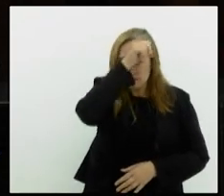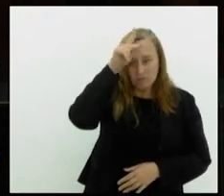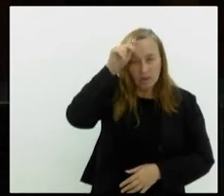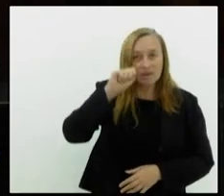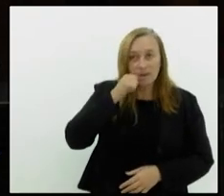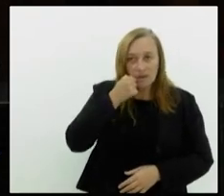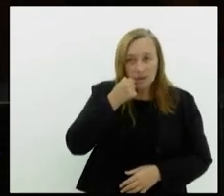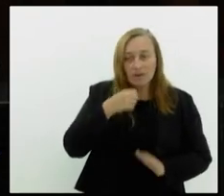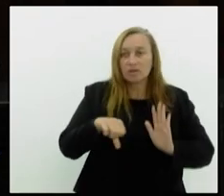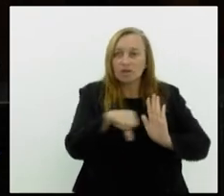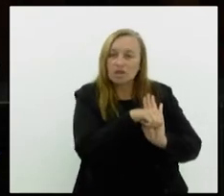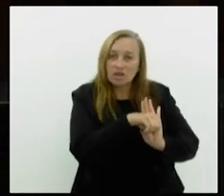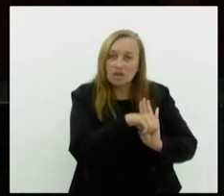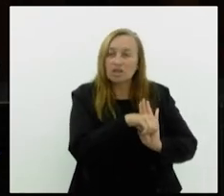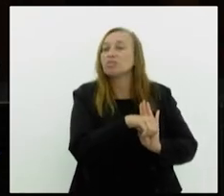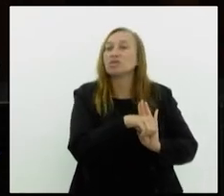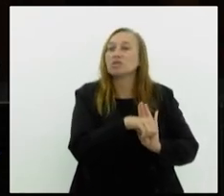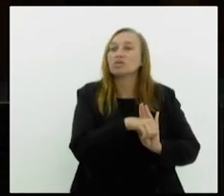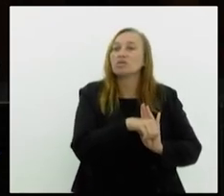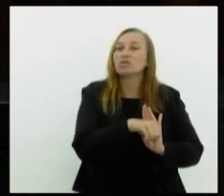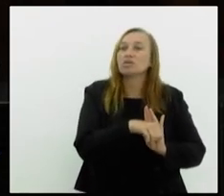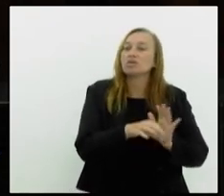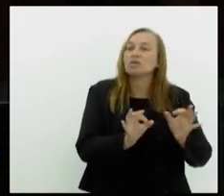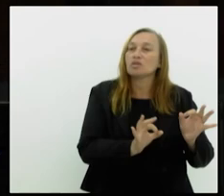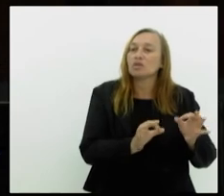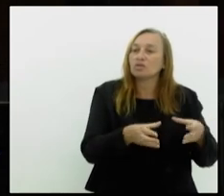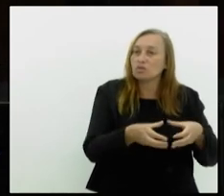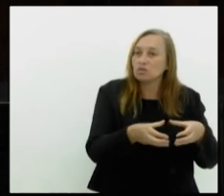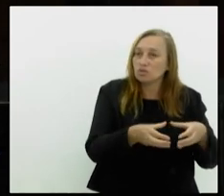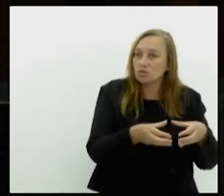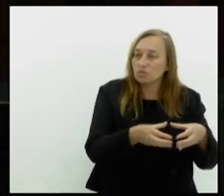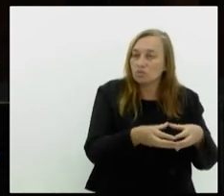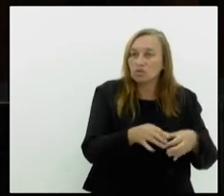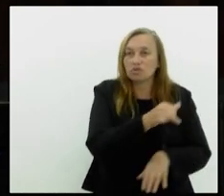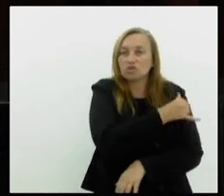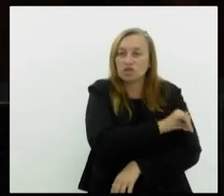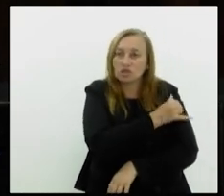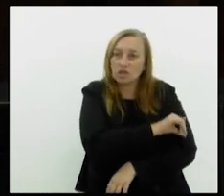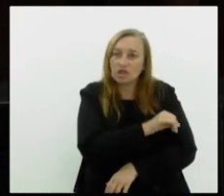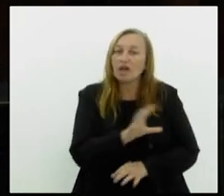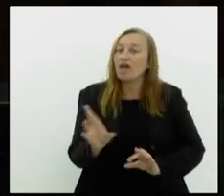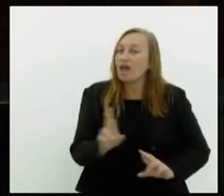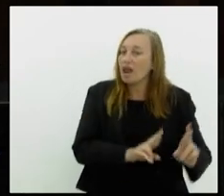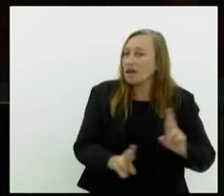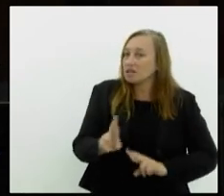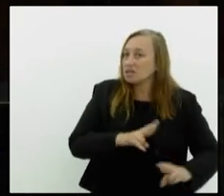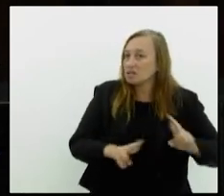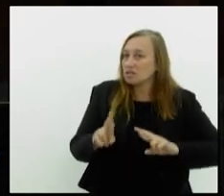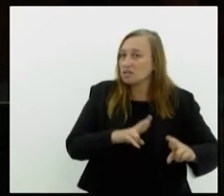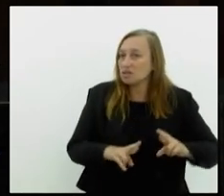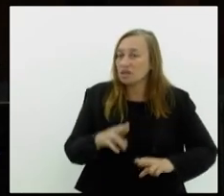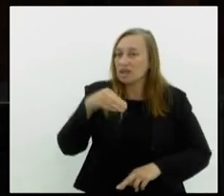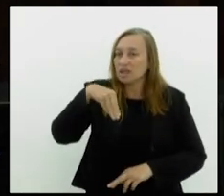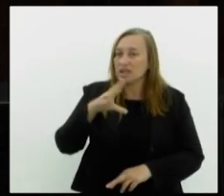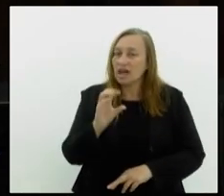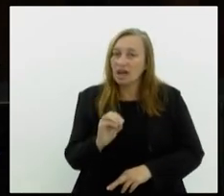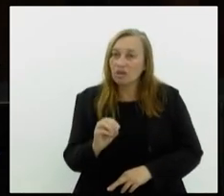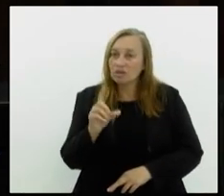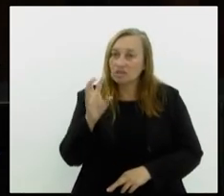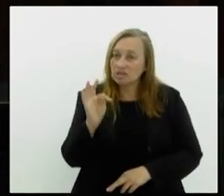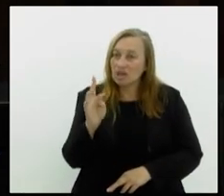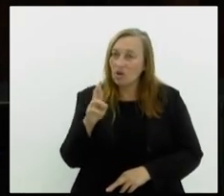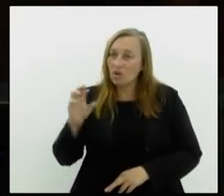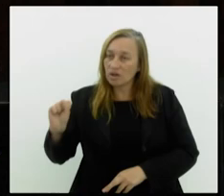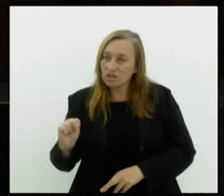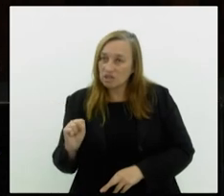organizado do Rio de Janeiro, seja nas facções criminosas relacionadas ao narcoterrorismo,